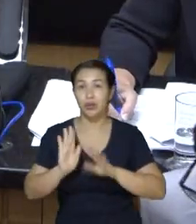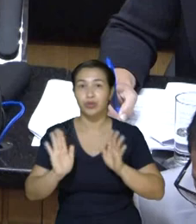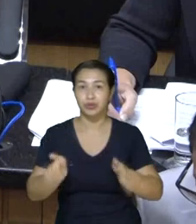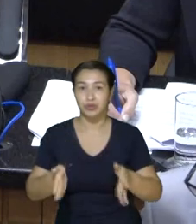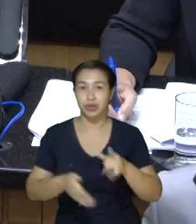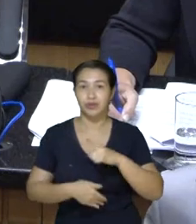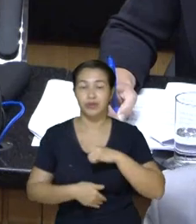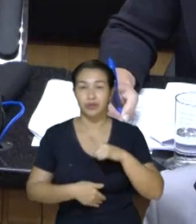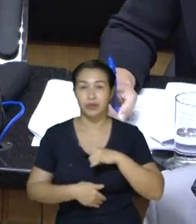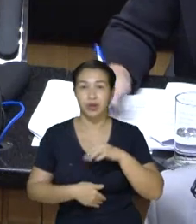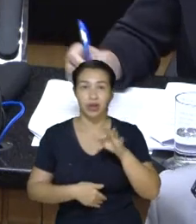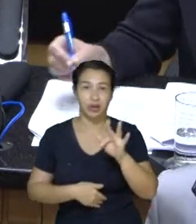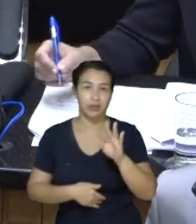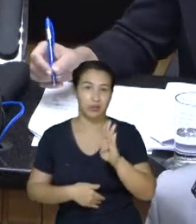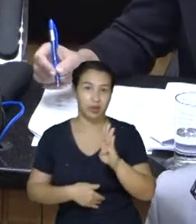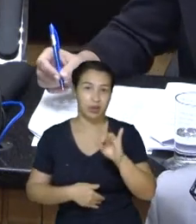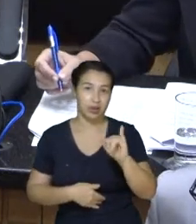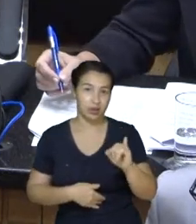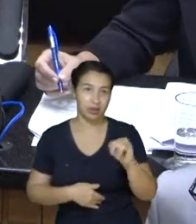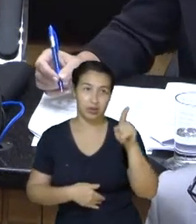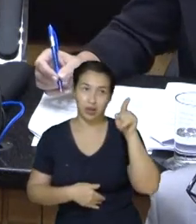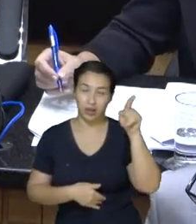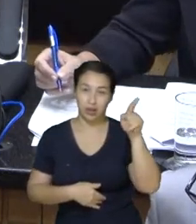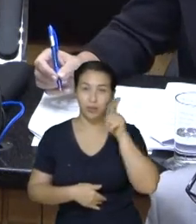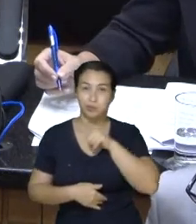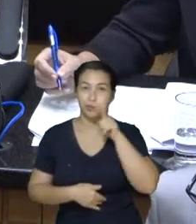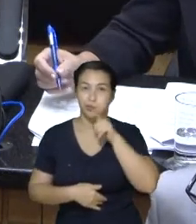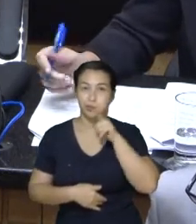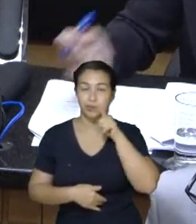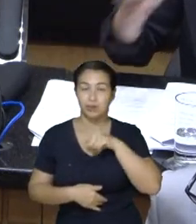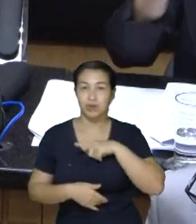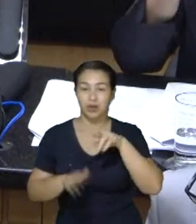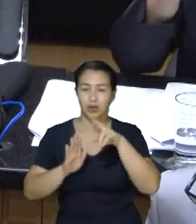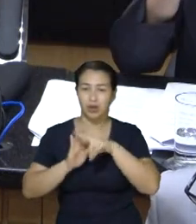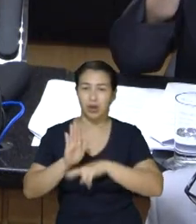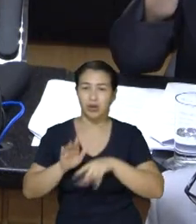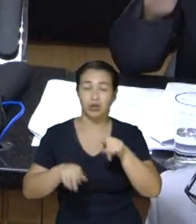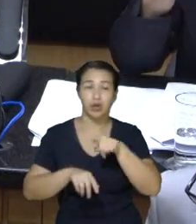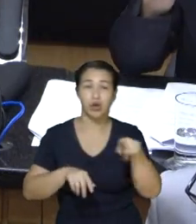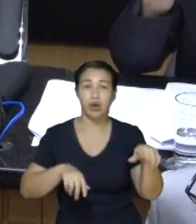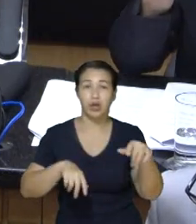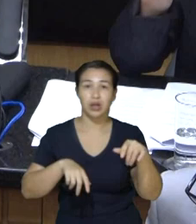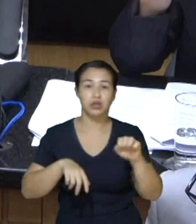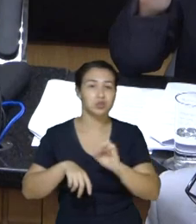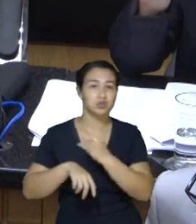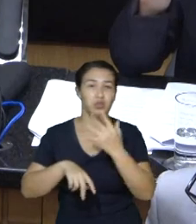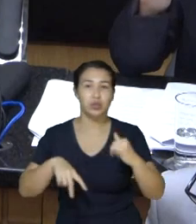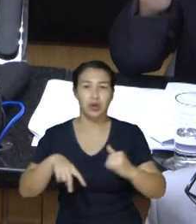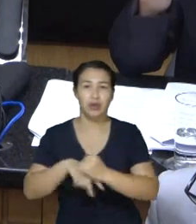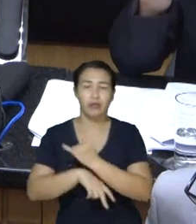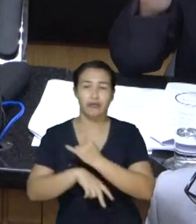existente pelo FBI, que é a polícia americana, onde ele tem um relatório de vítimas, tanto de ações